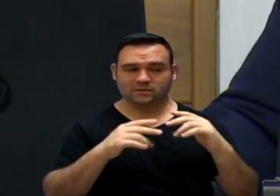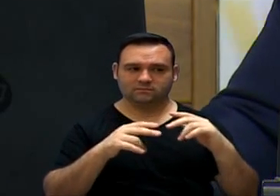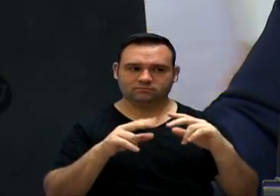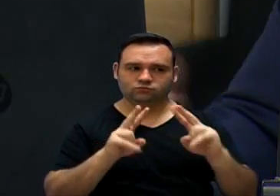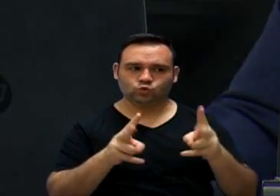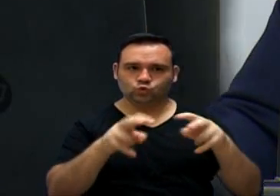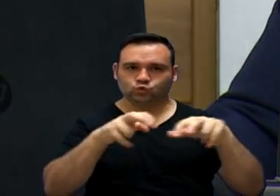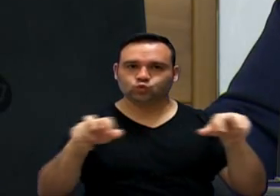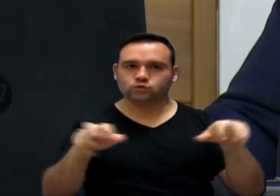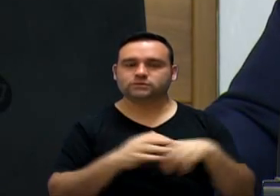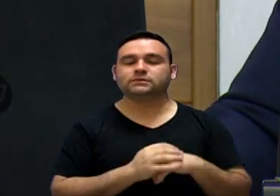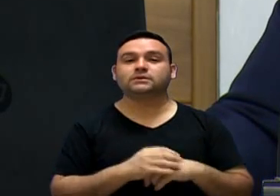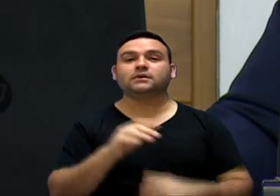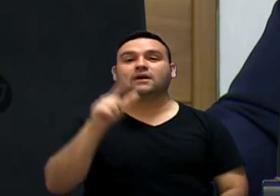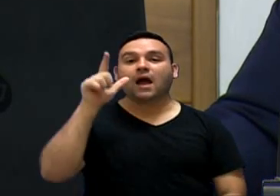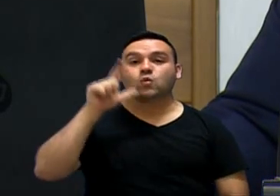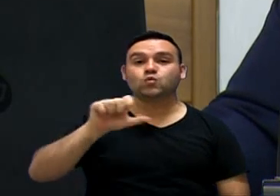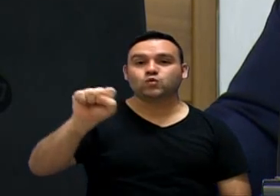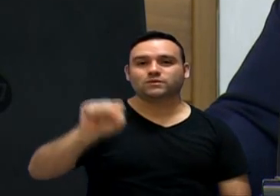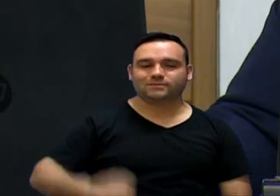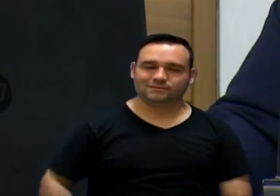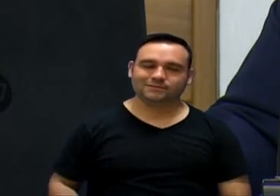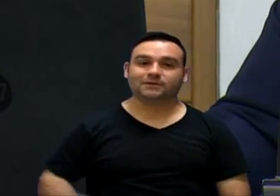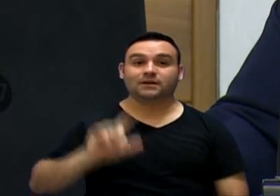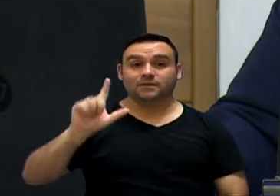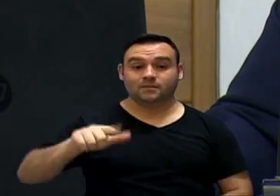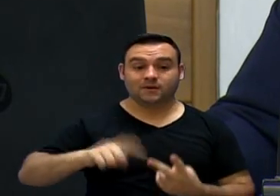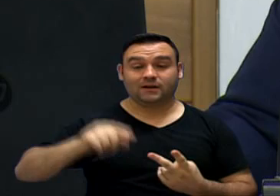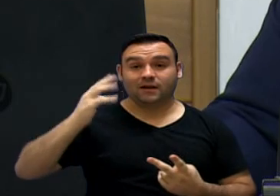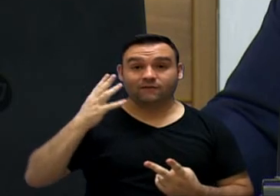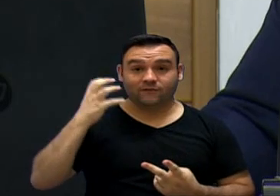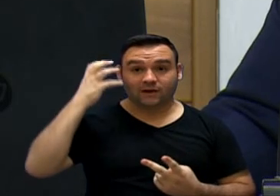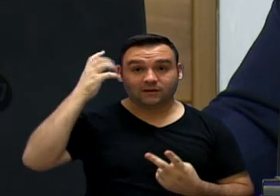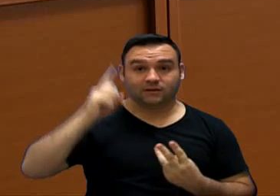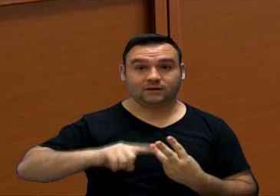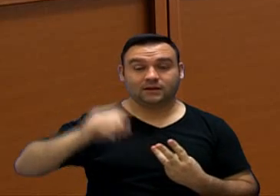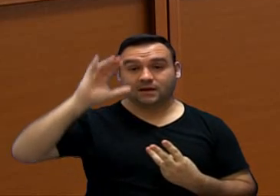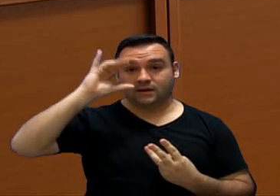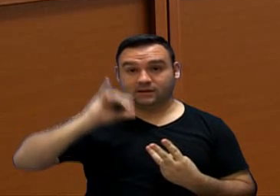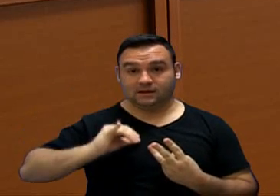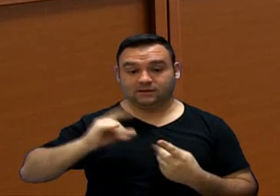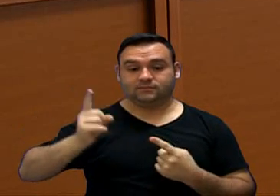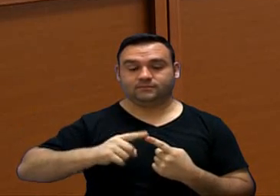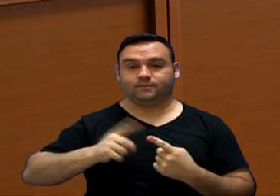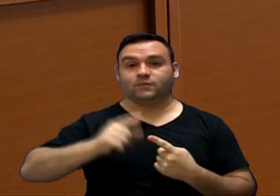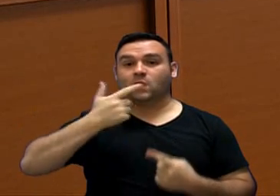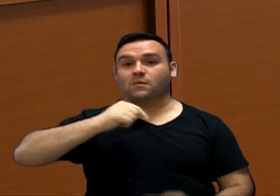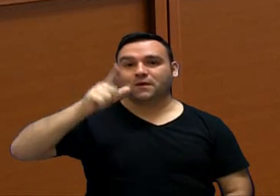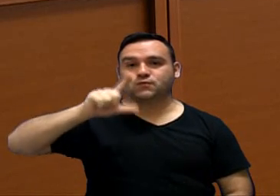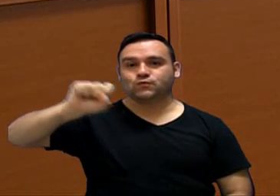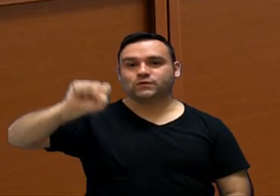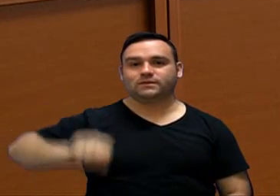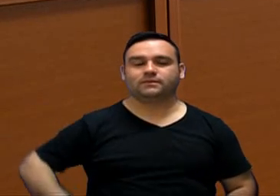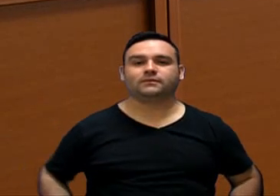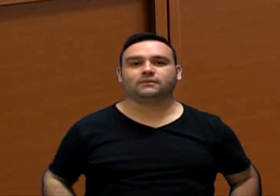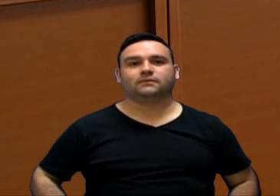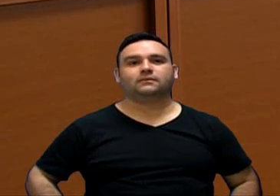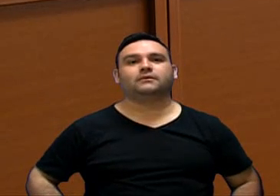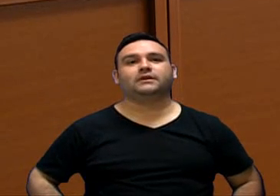estão. Luiz Santo, foi Fernanda e Yara. Vereador Luiz Santos.